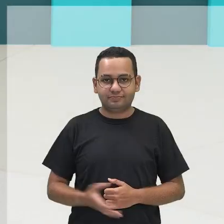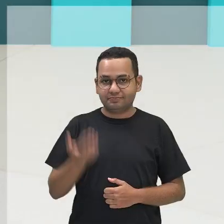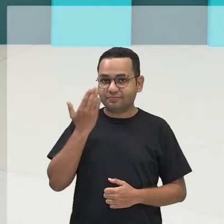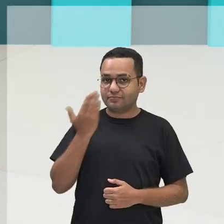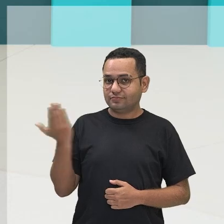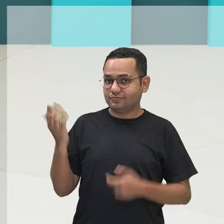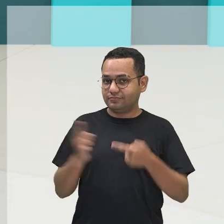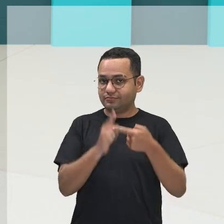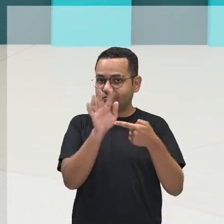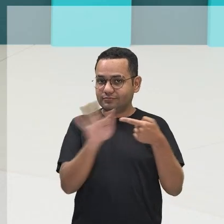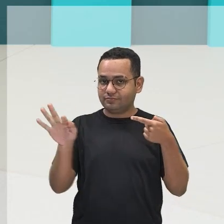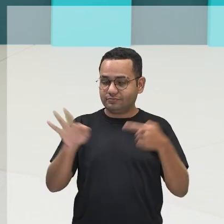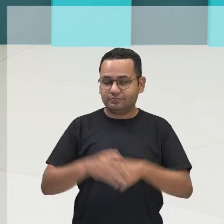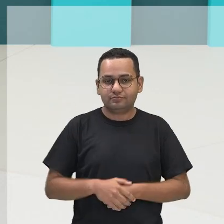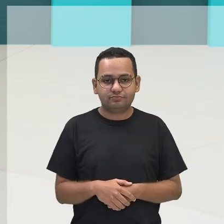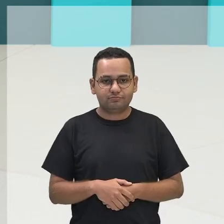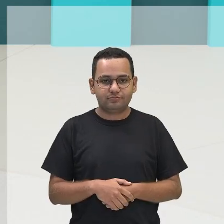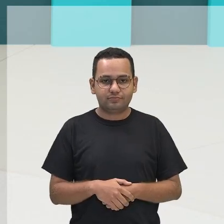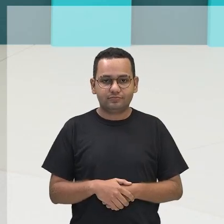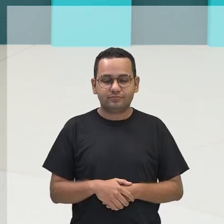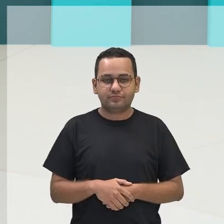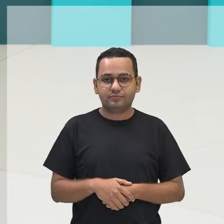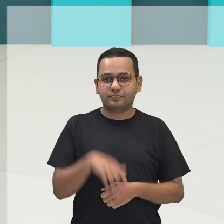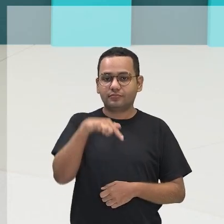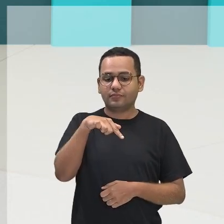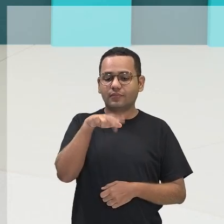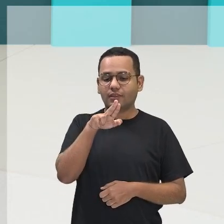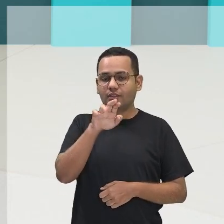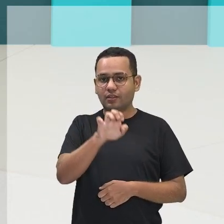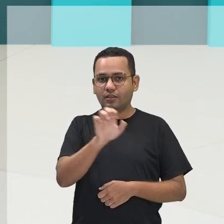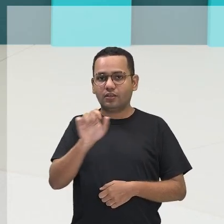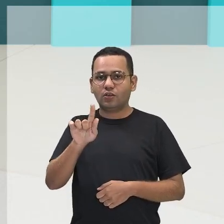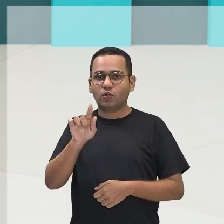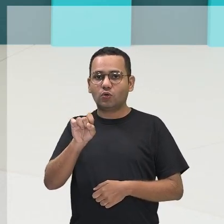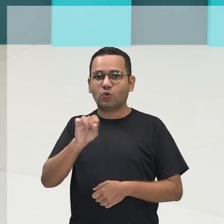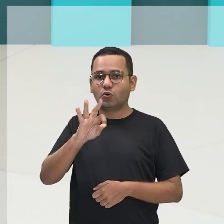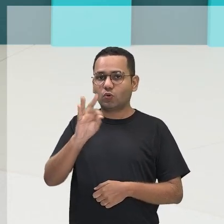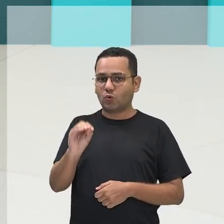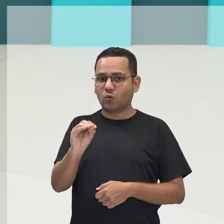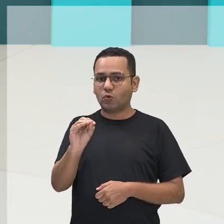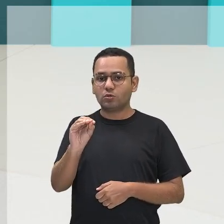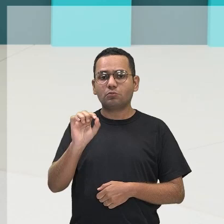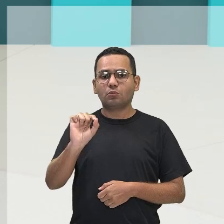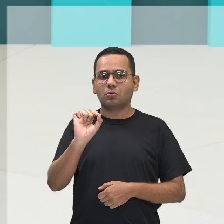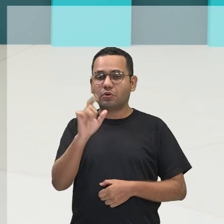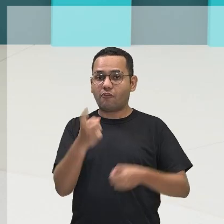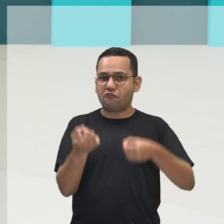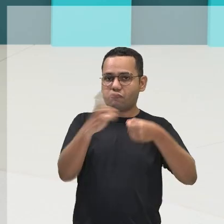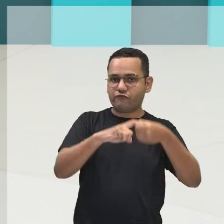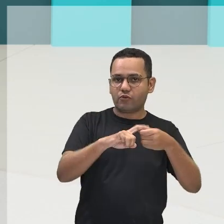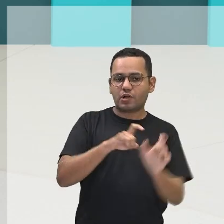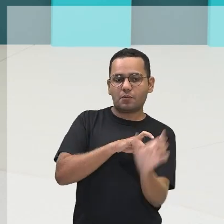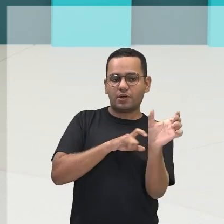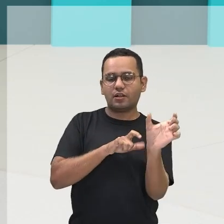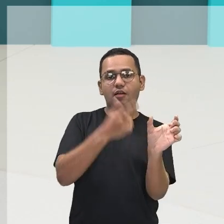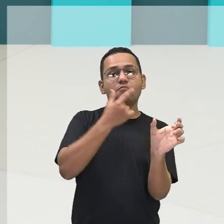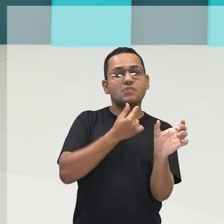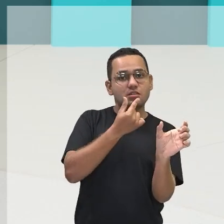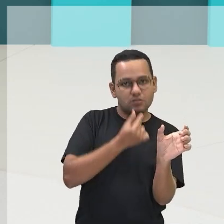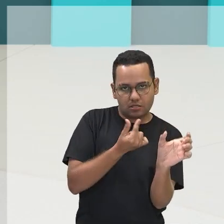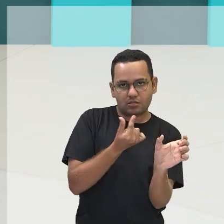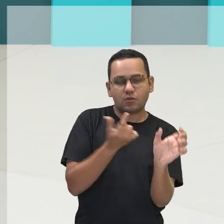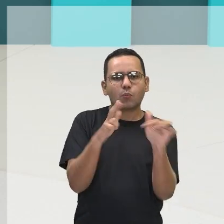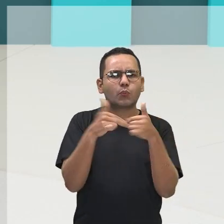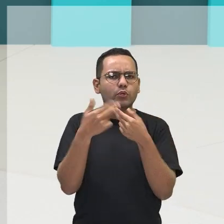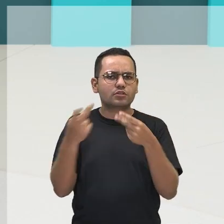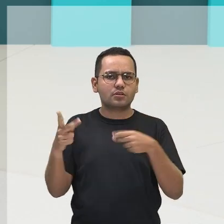bem. Que gosto. Esse que está retomando o menino. Por isso que é um pronome relativo. Porque o pronome relativo tem